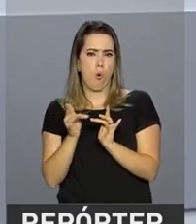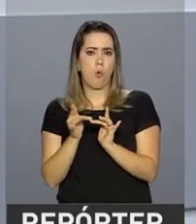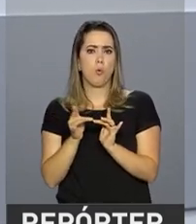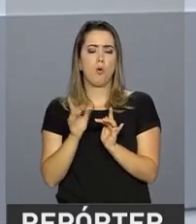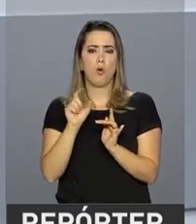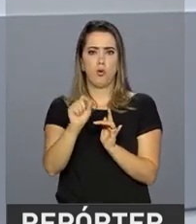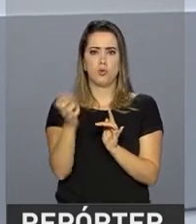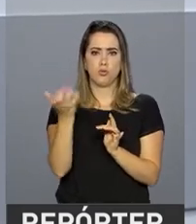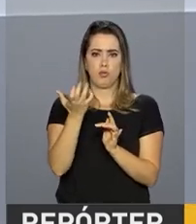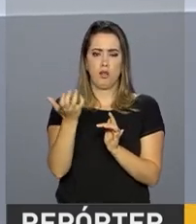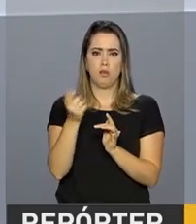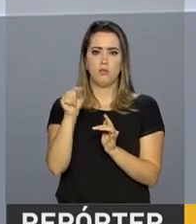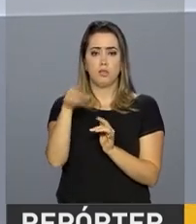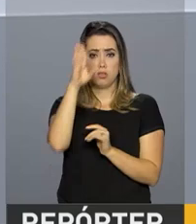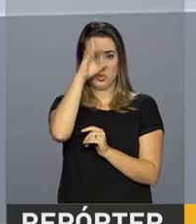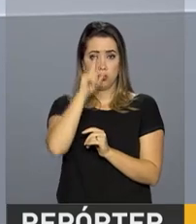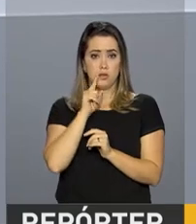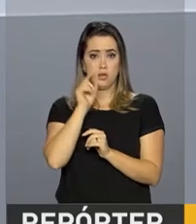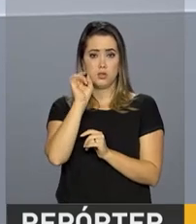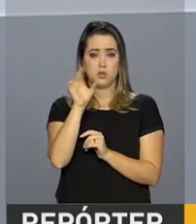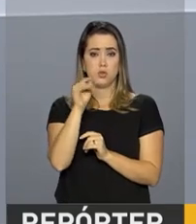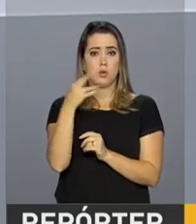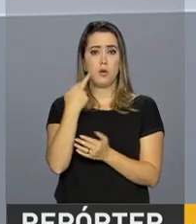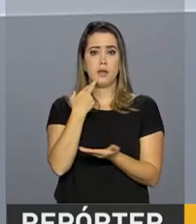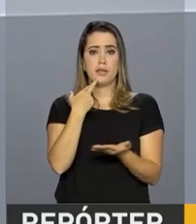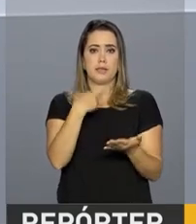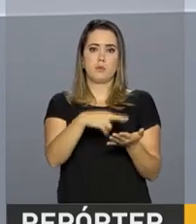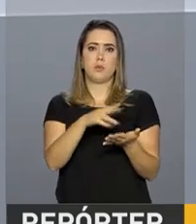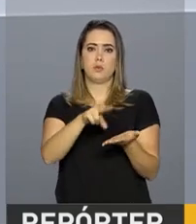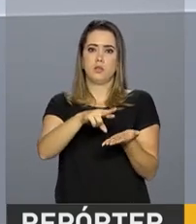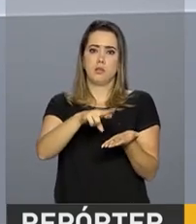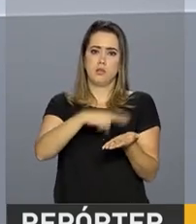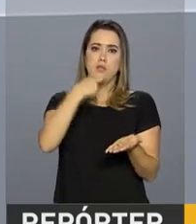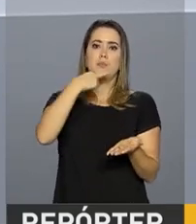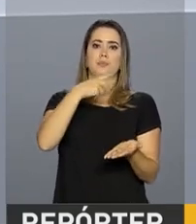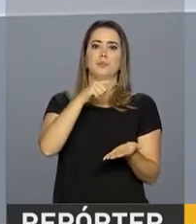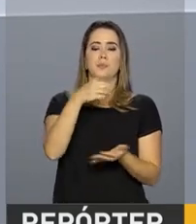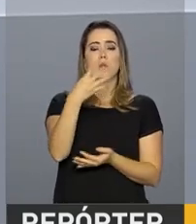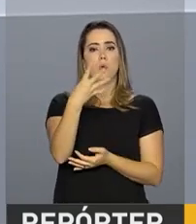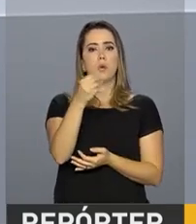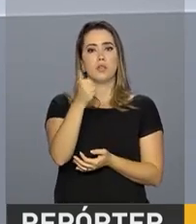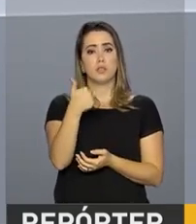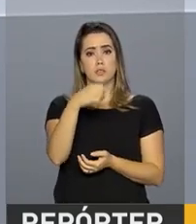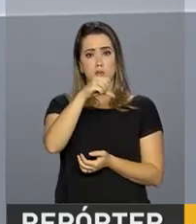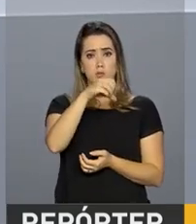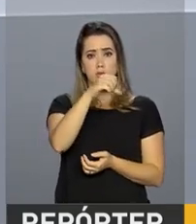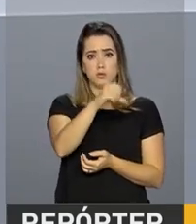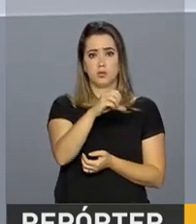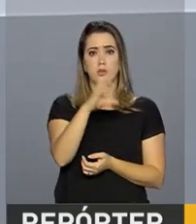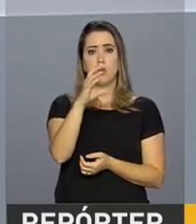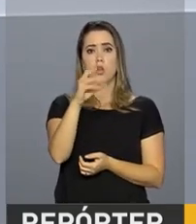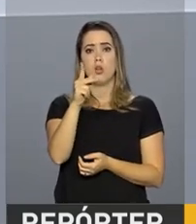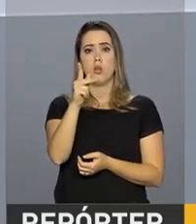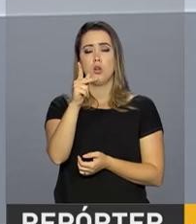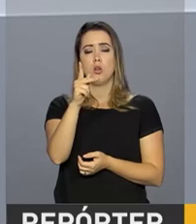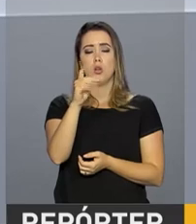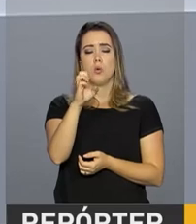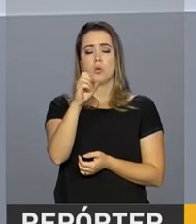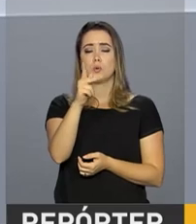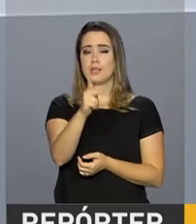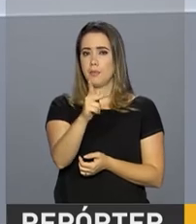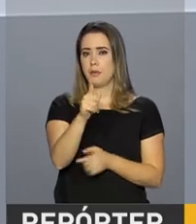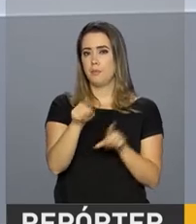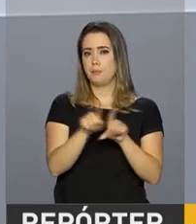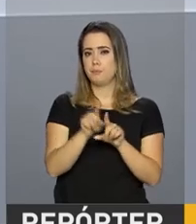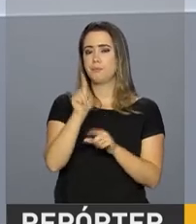queira o serviço que é gratuito basta responder para o número 40 um nó nove consepe da região de interesse